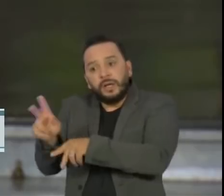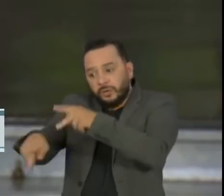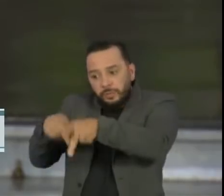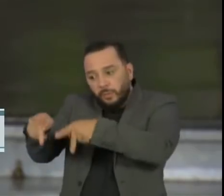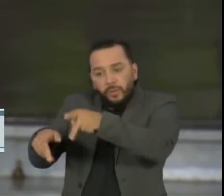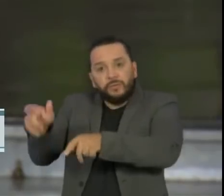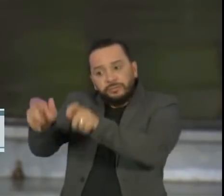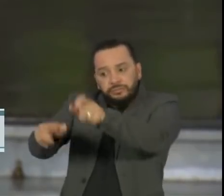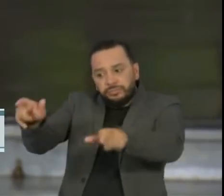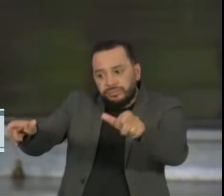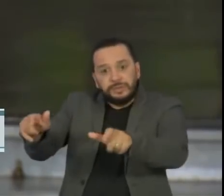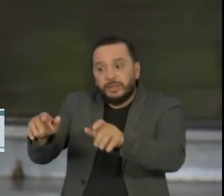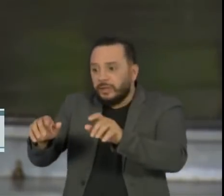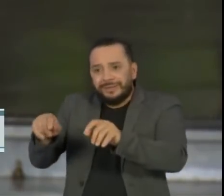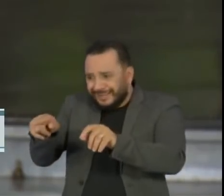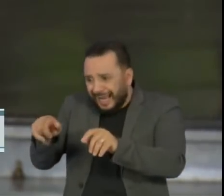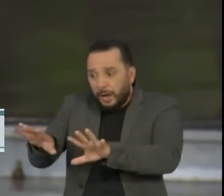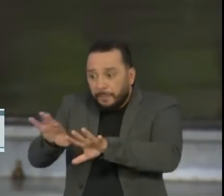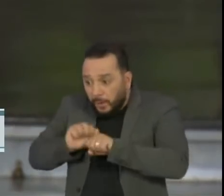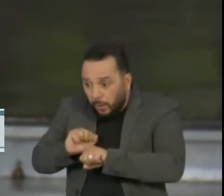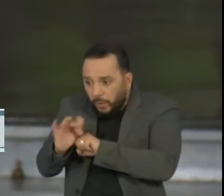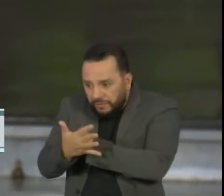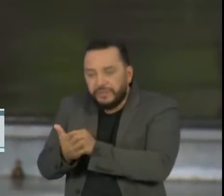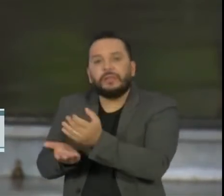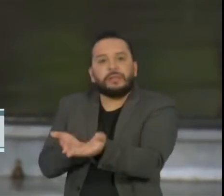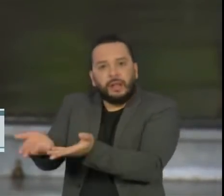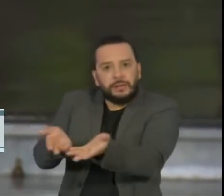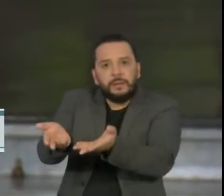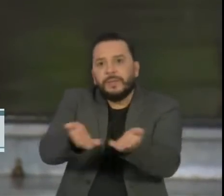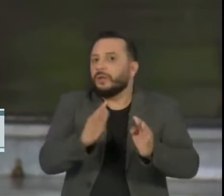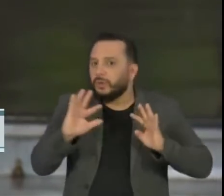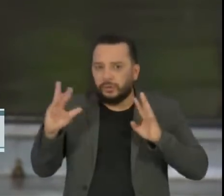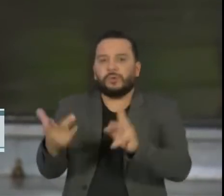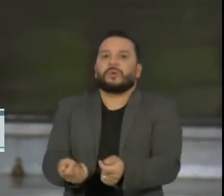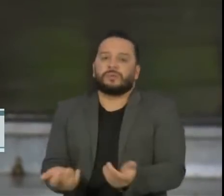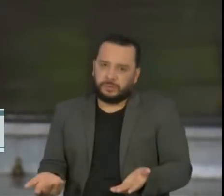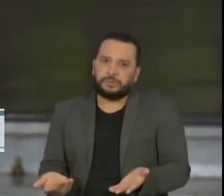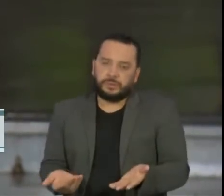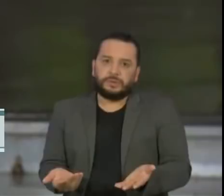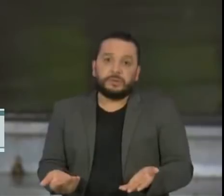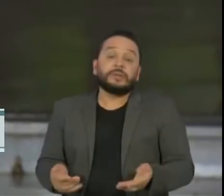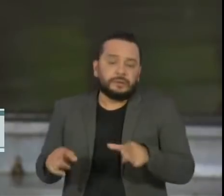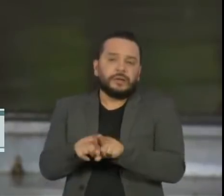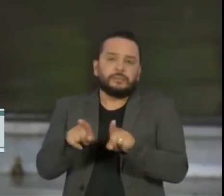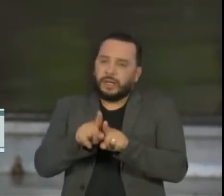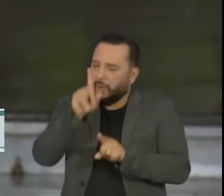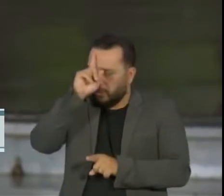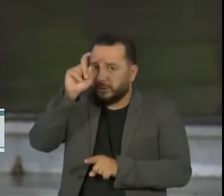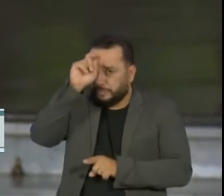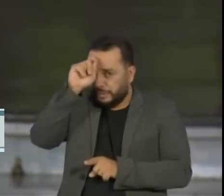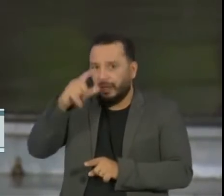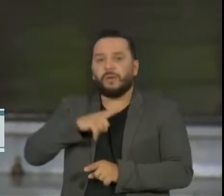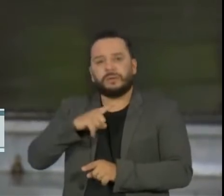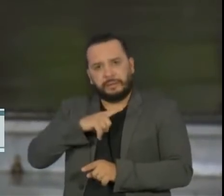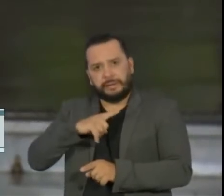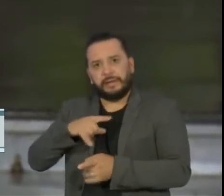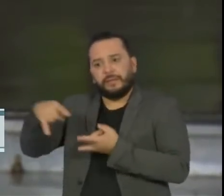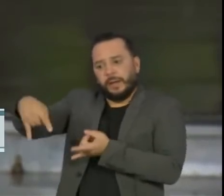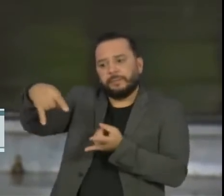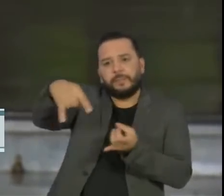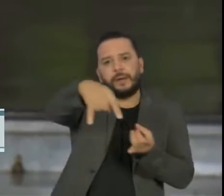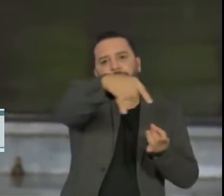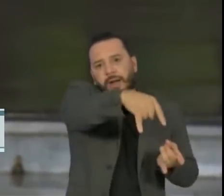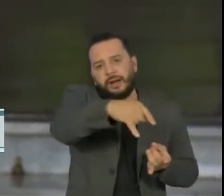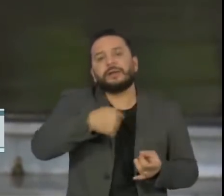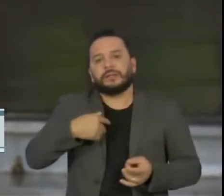atendimento tenham acesso a ele. Então, a capacidade de leitos e internações continua sendo um número-chave que a gente está